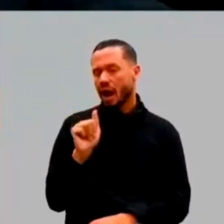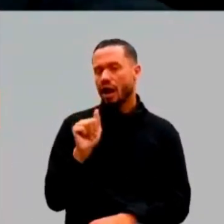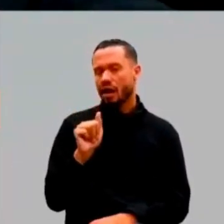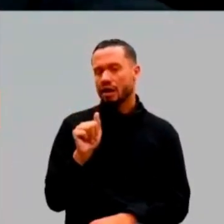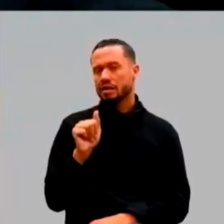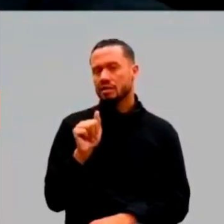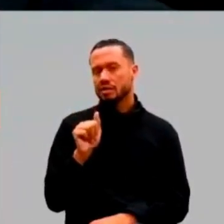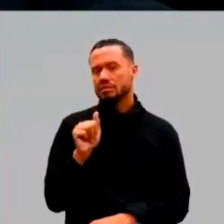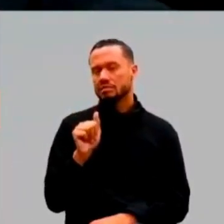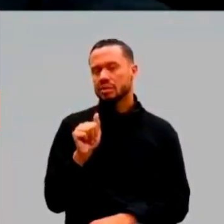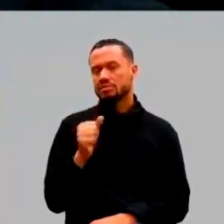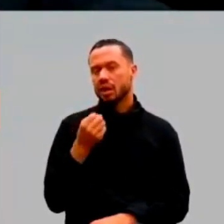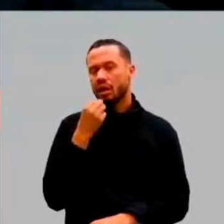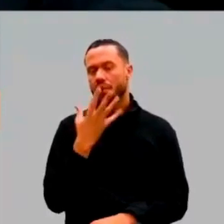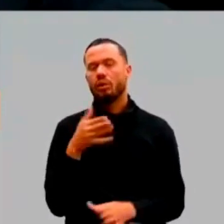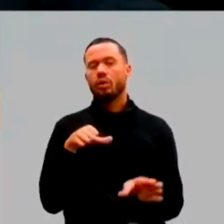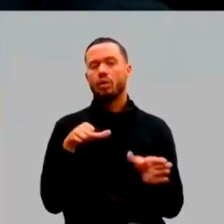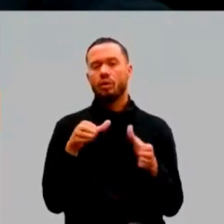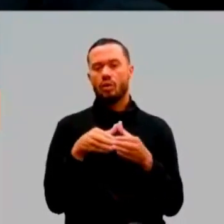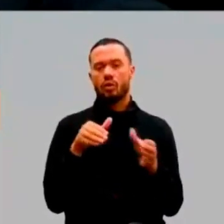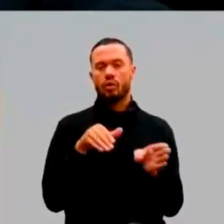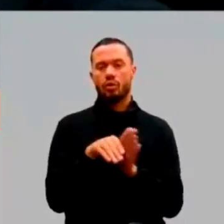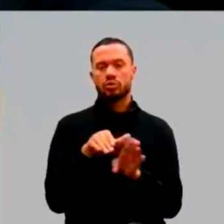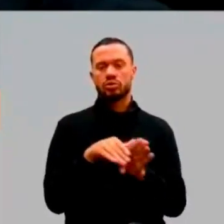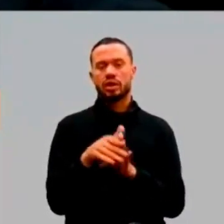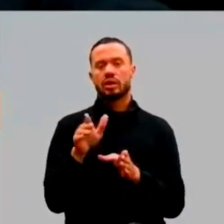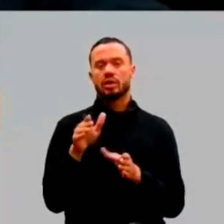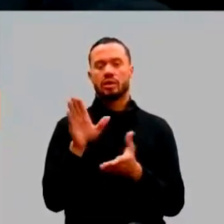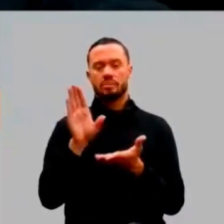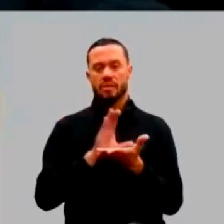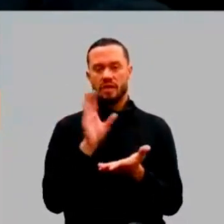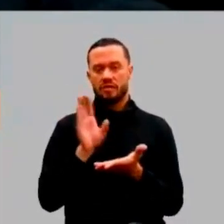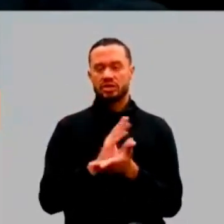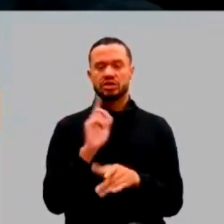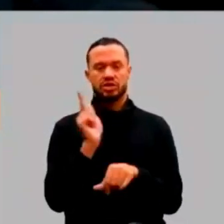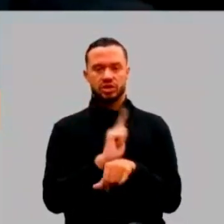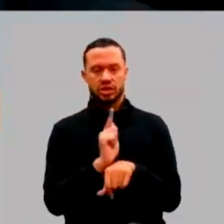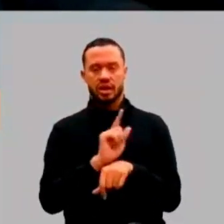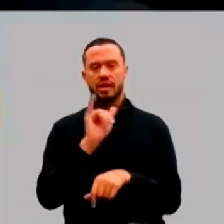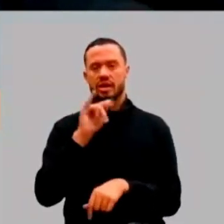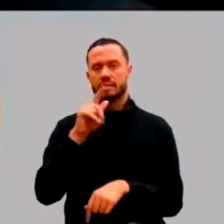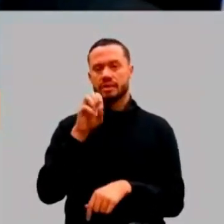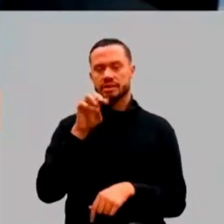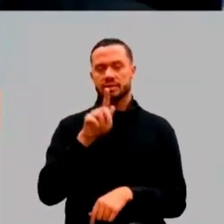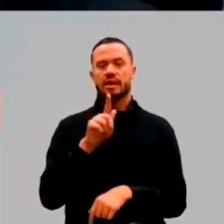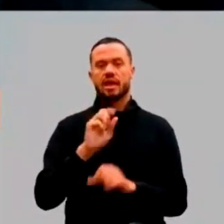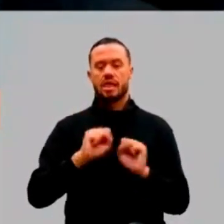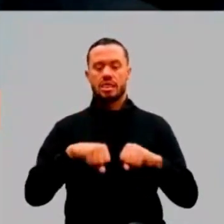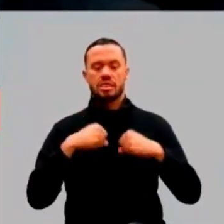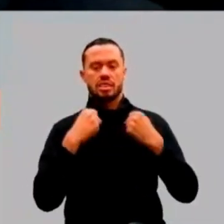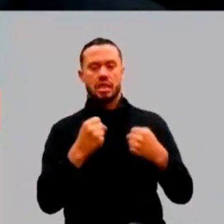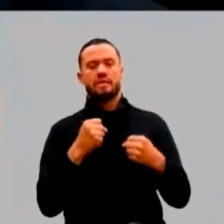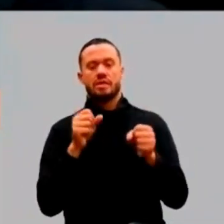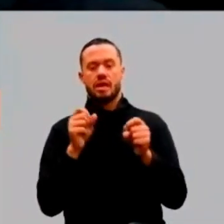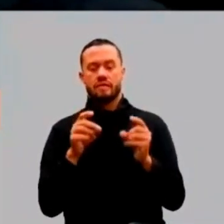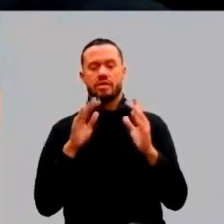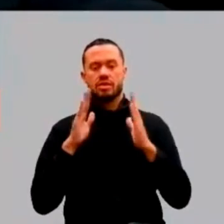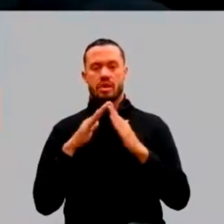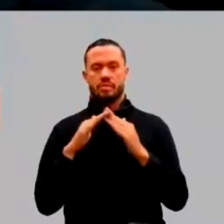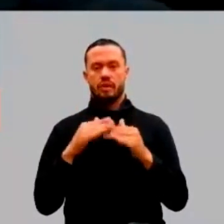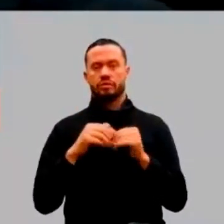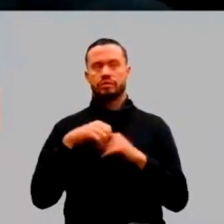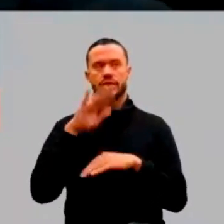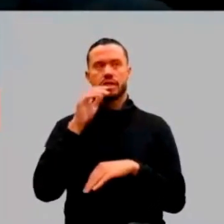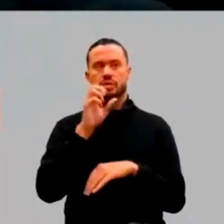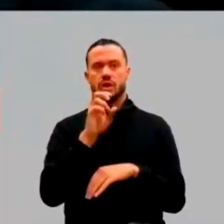pena o conselho de beneficiários vale a pena a gestão do ipseng defender a venda de imóveis que vai gerar R 50